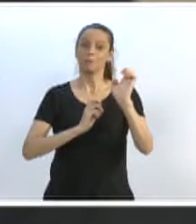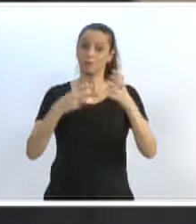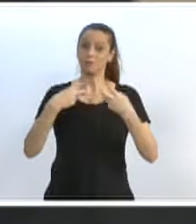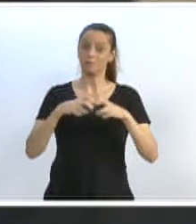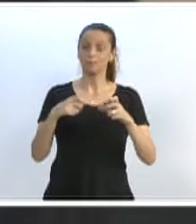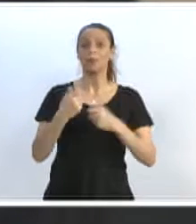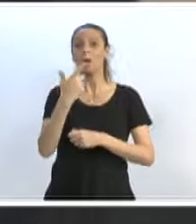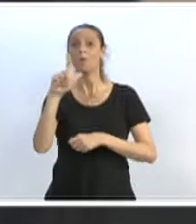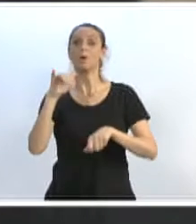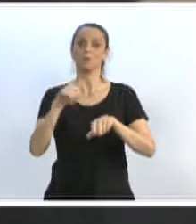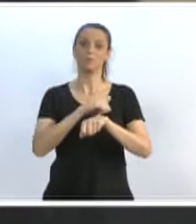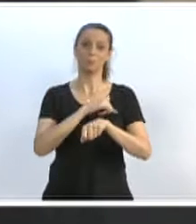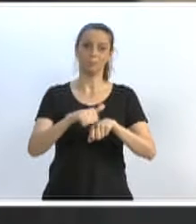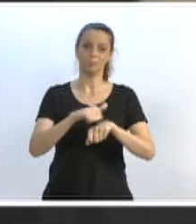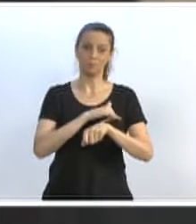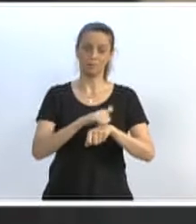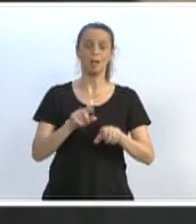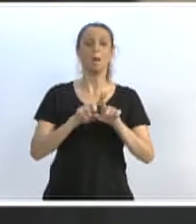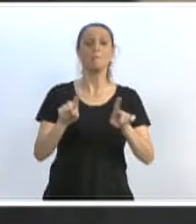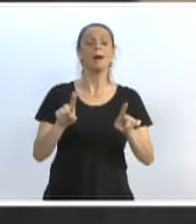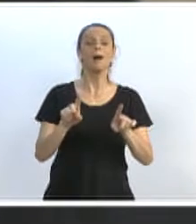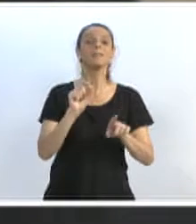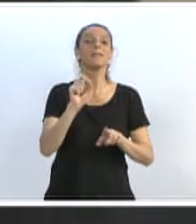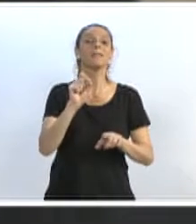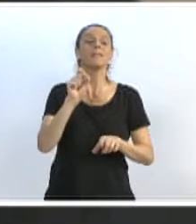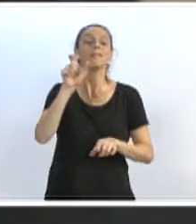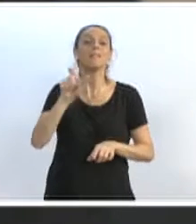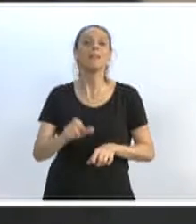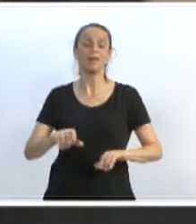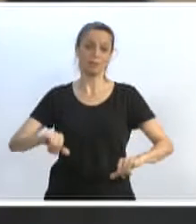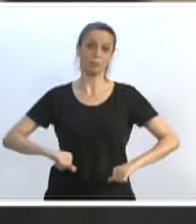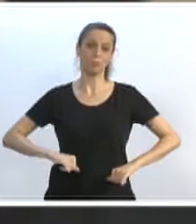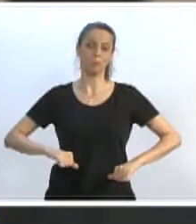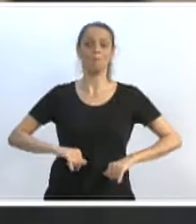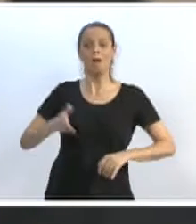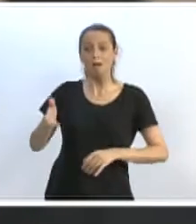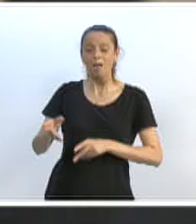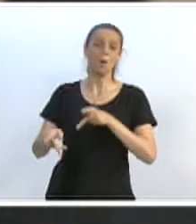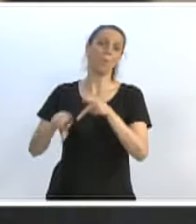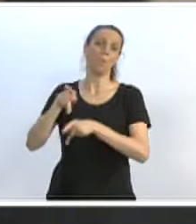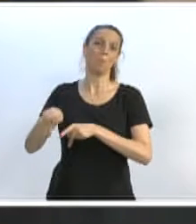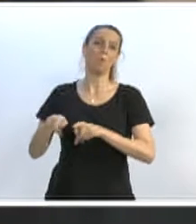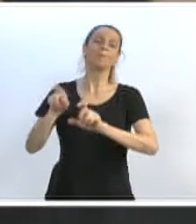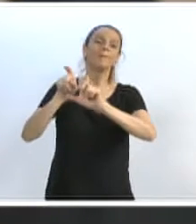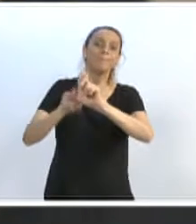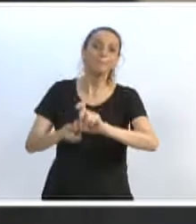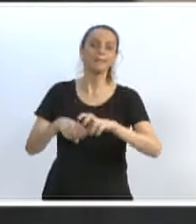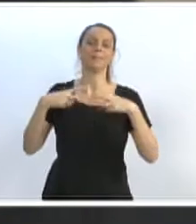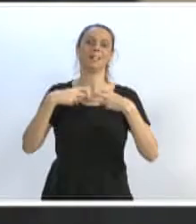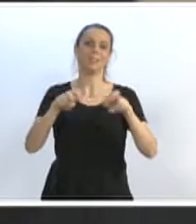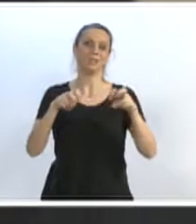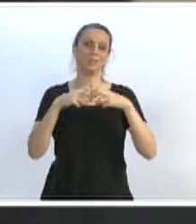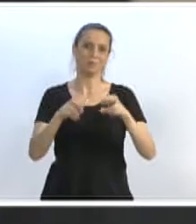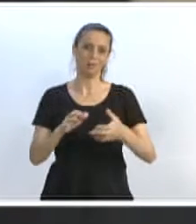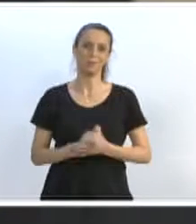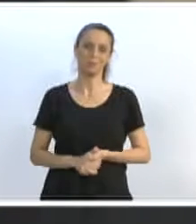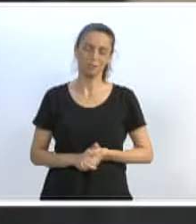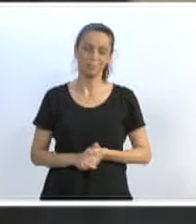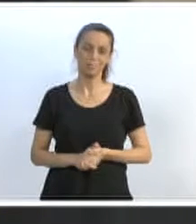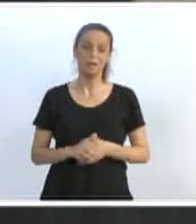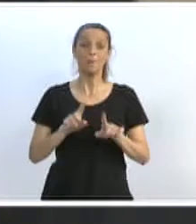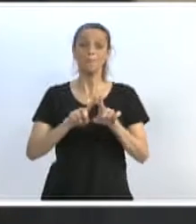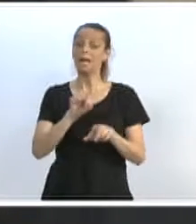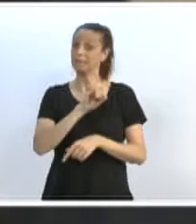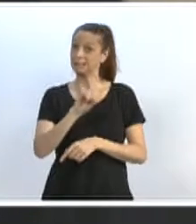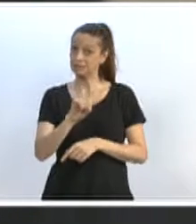sofre, vereador, são os mais humildes, as pessoas que realmente têm ali o dinheirinho contado no dia a dia, ou, de fato, vai quebrar esta empresa